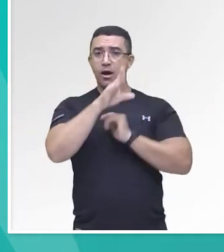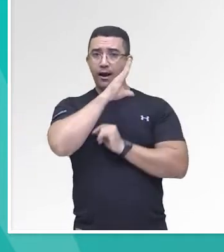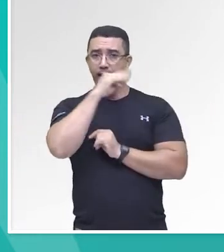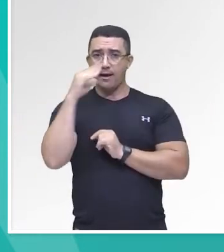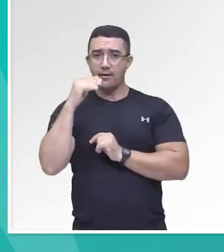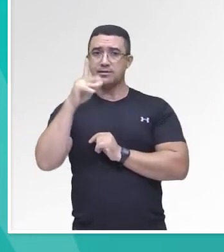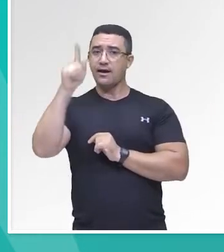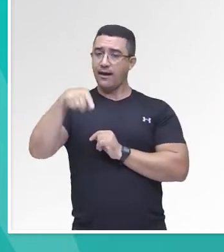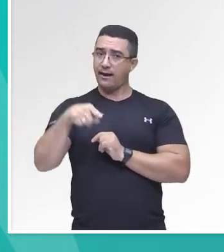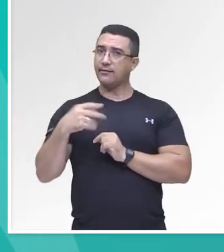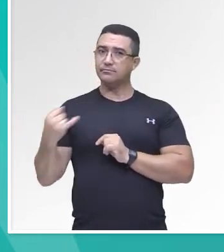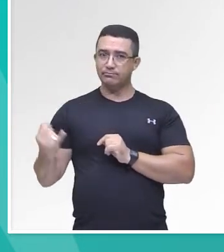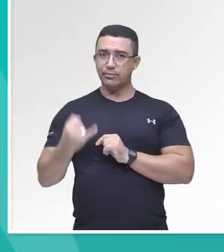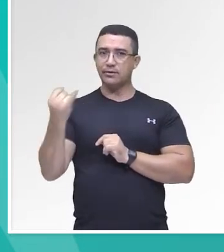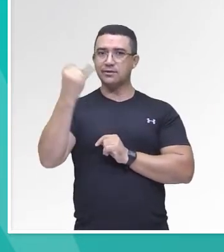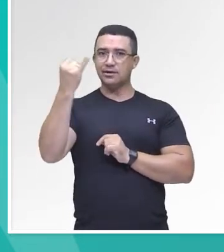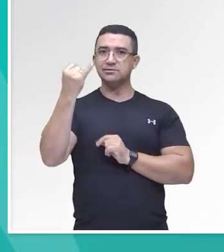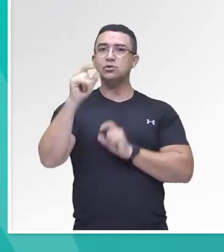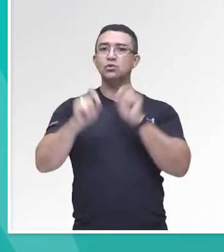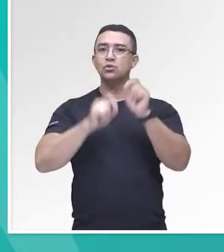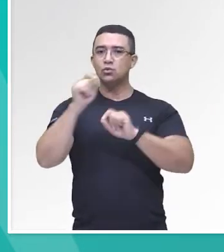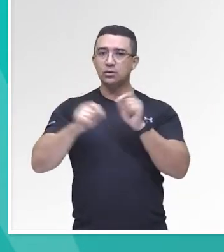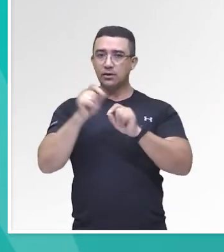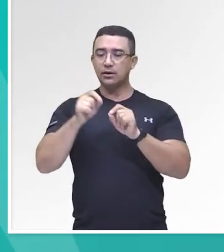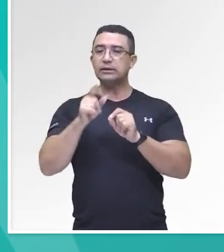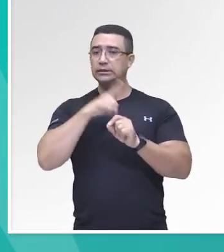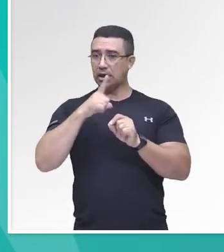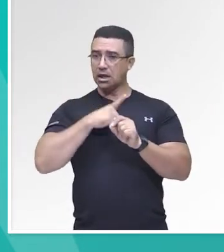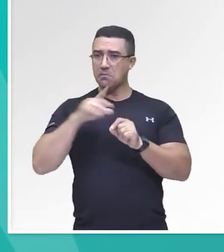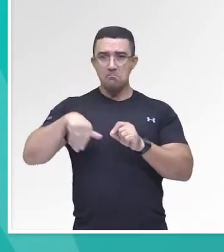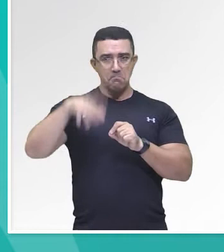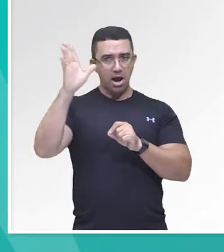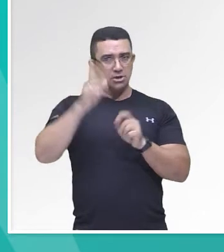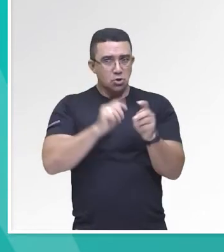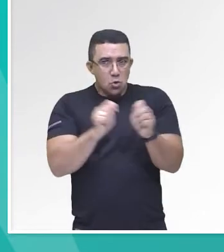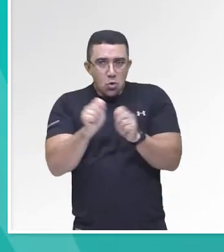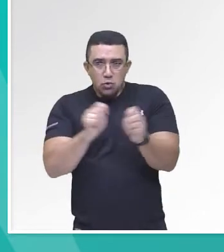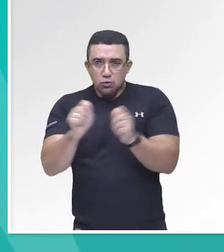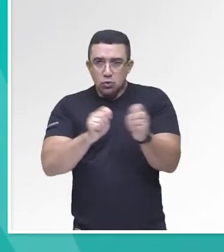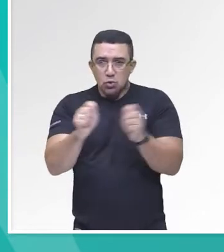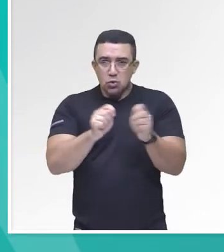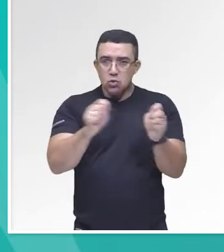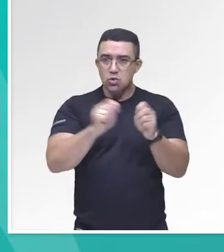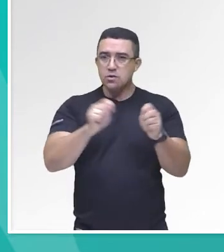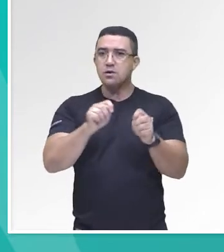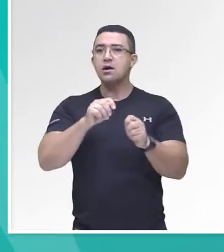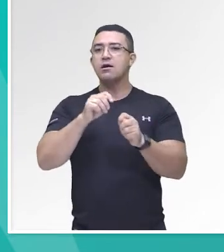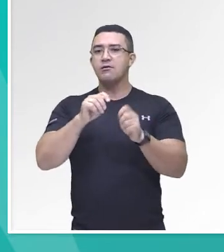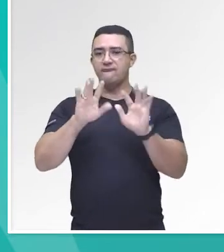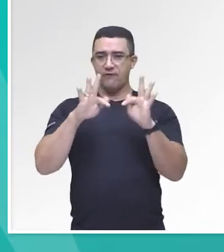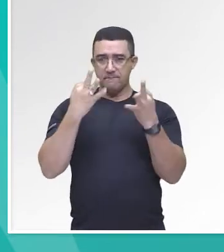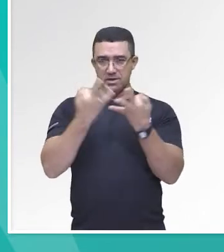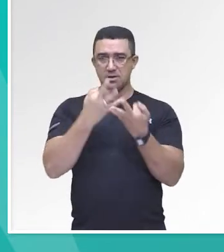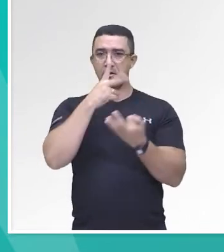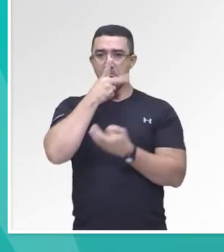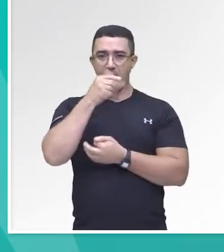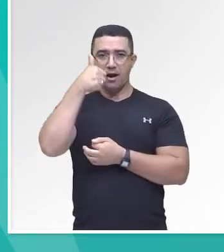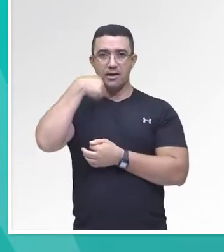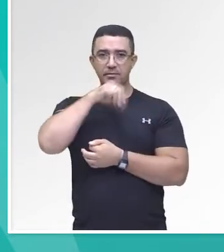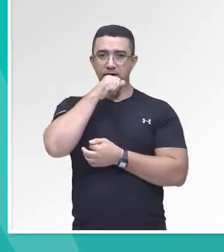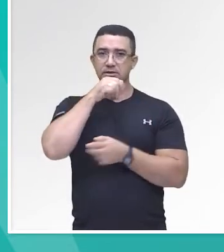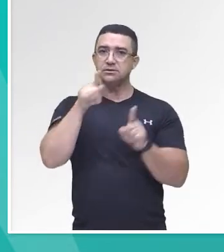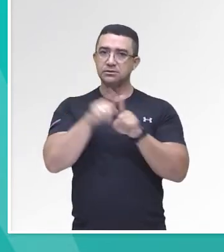é essencial para um maior controle dos pais e para um menor abuso de